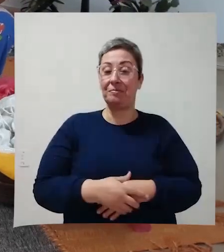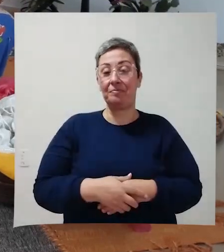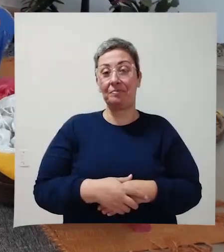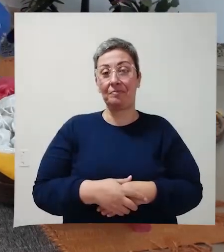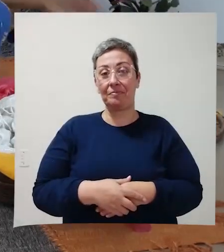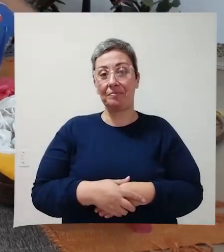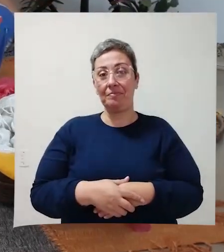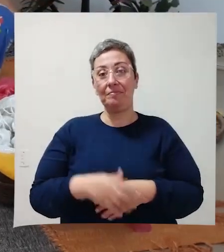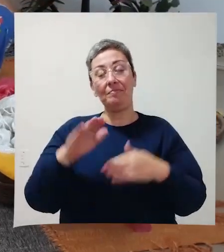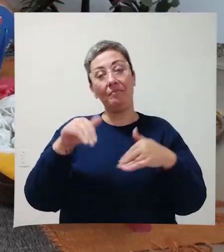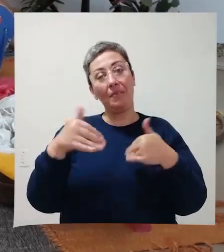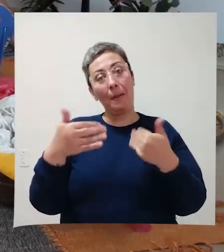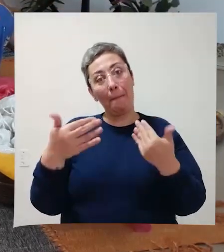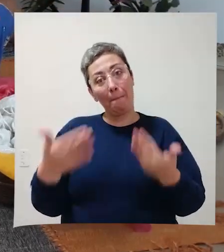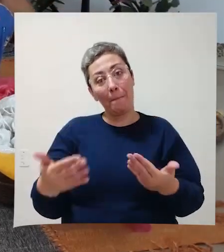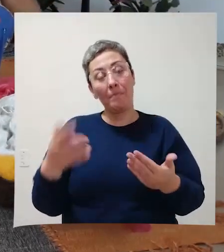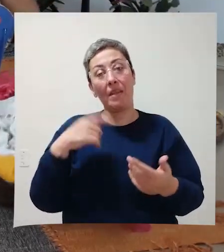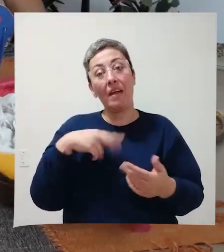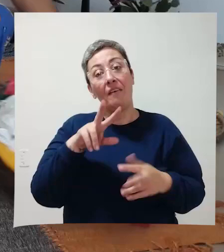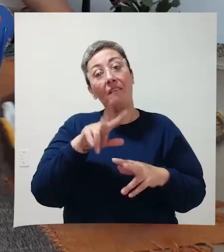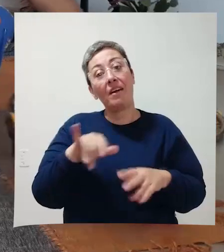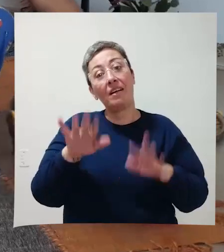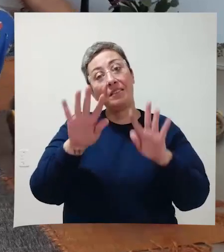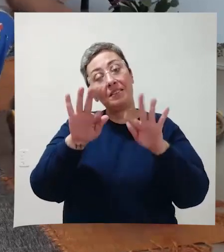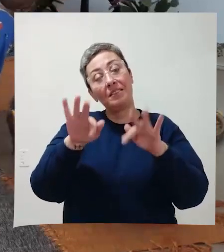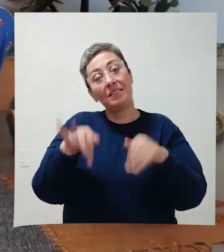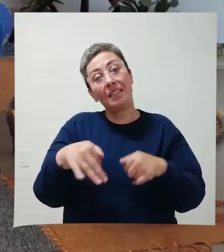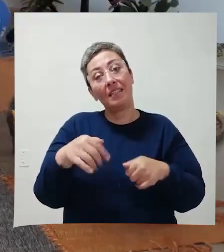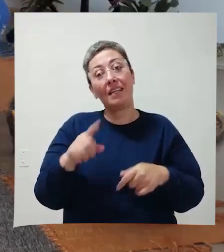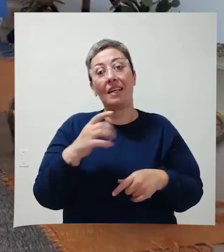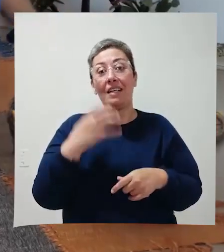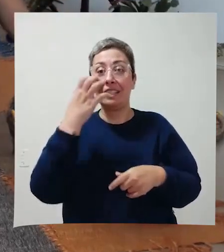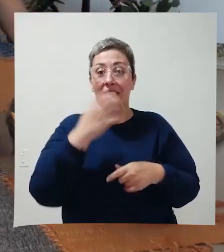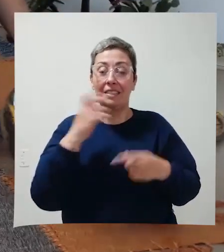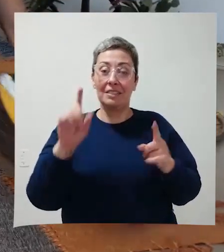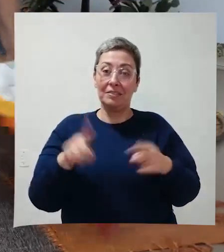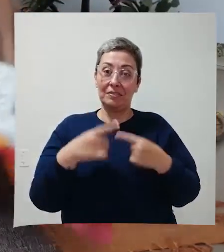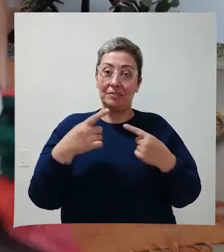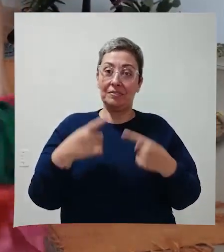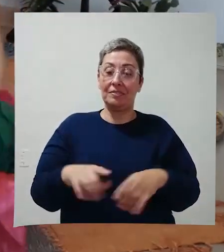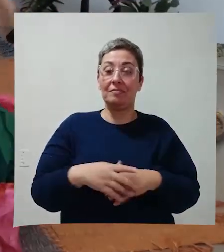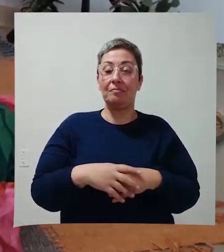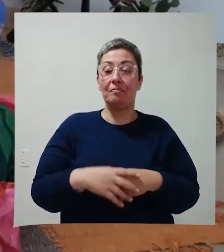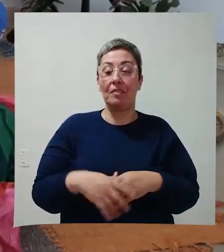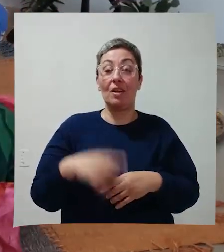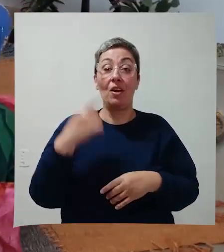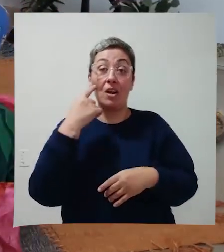novo. E assim a gente vai terminar cantando a nossa história.